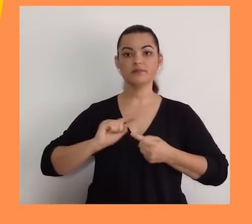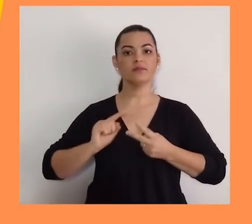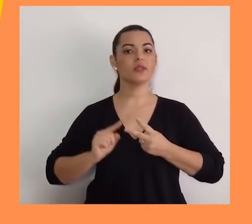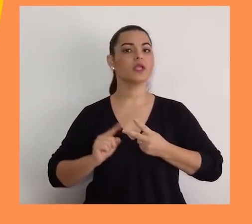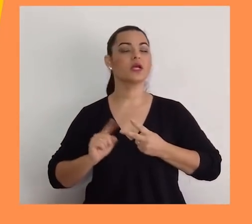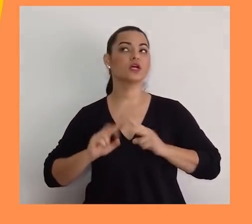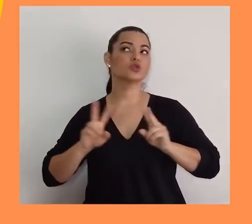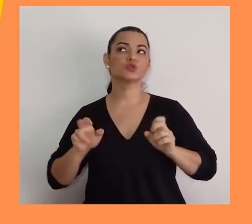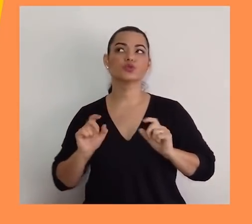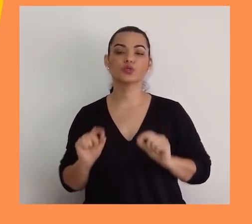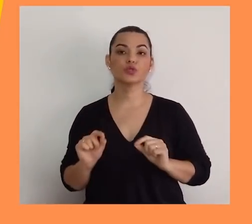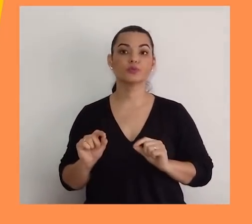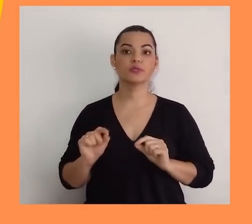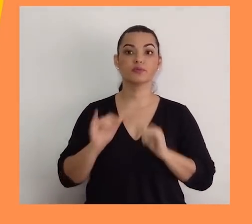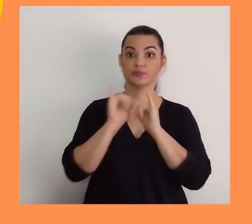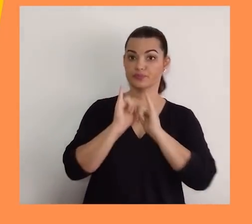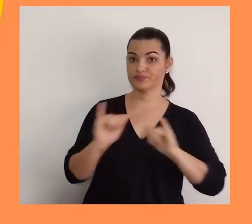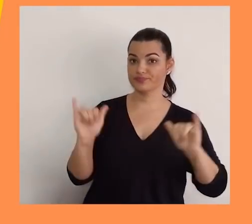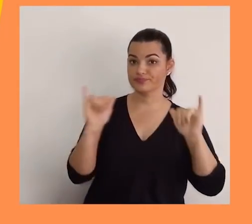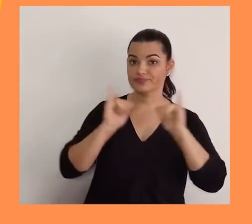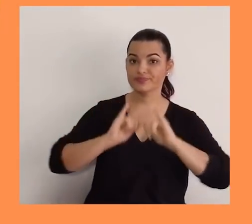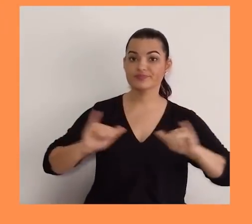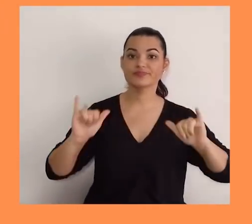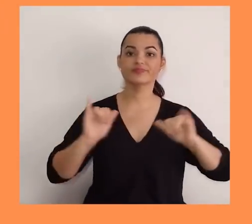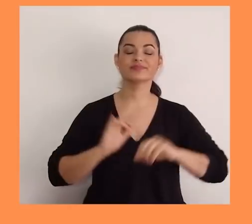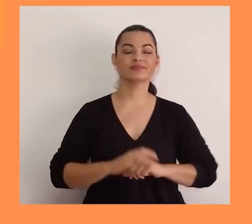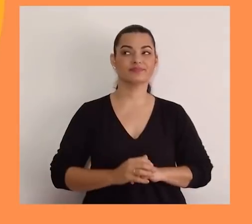eles falam também sobre notícias,